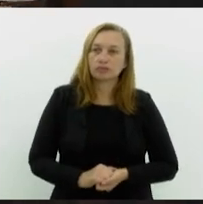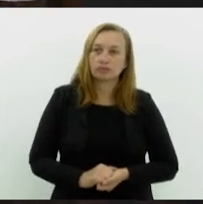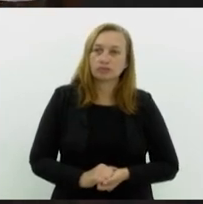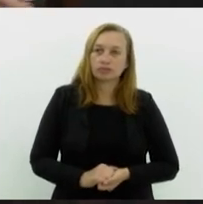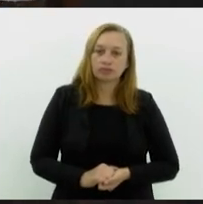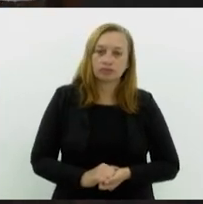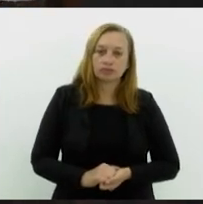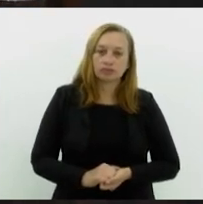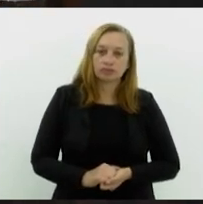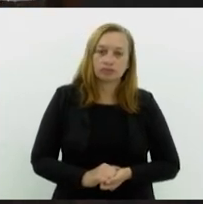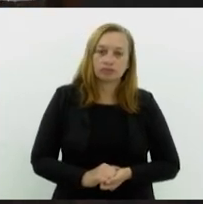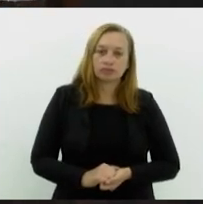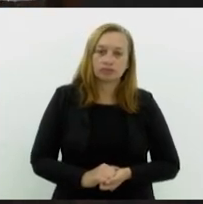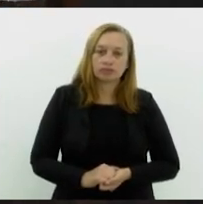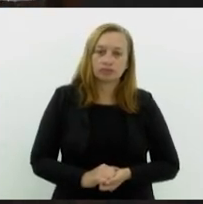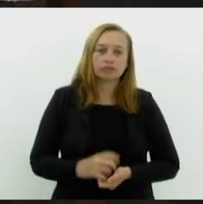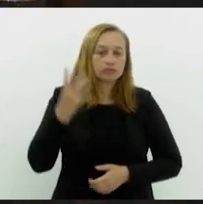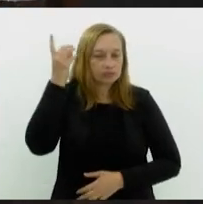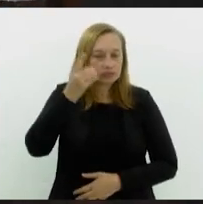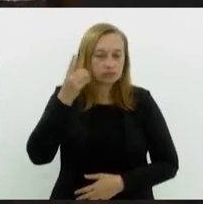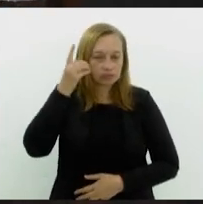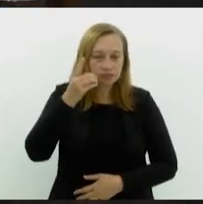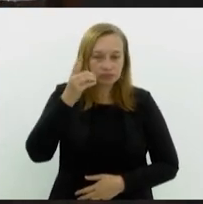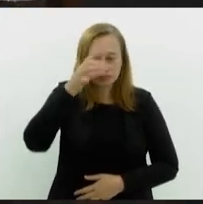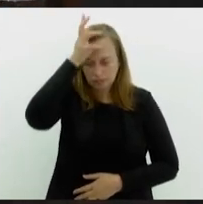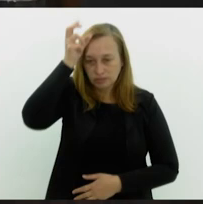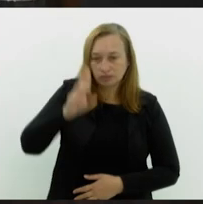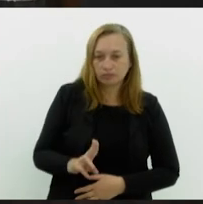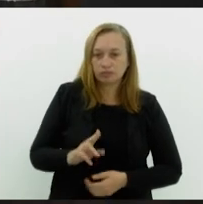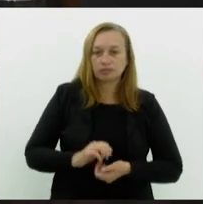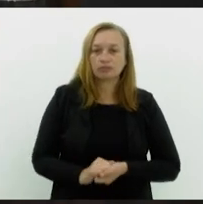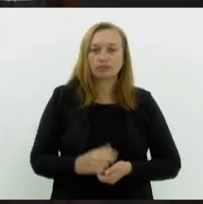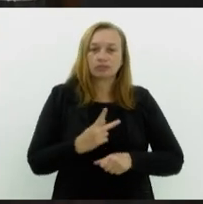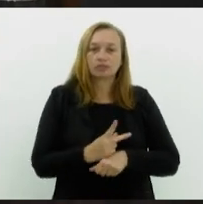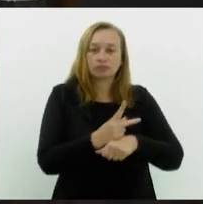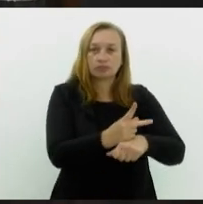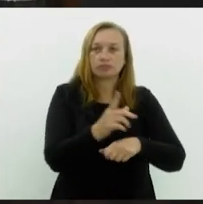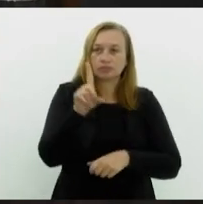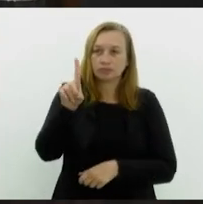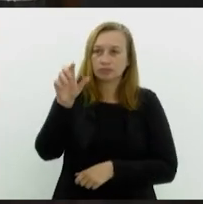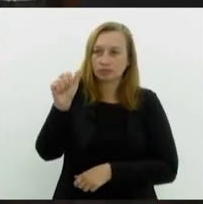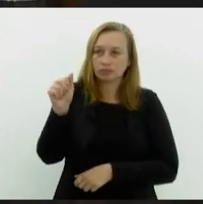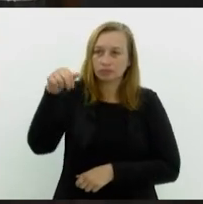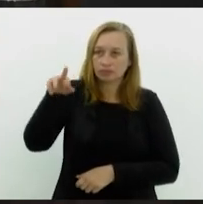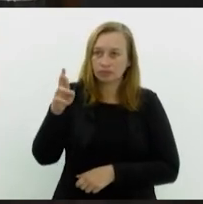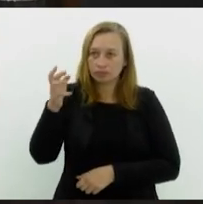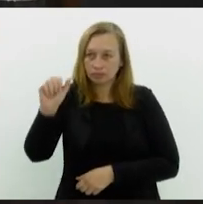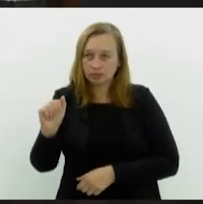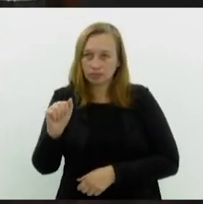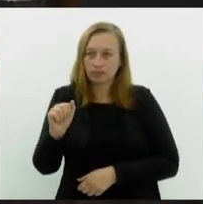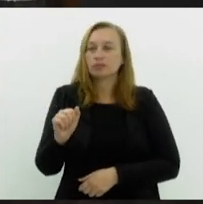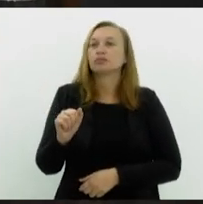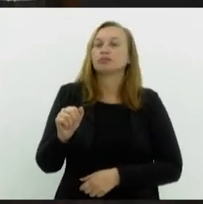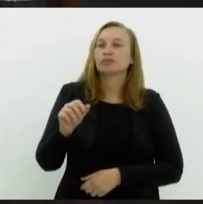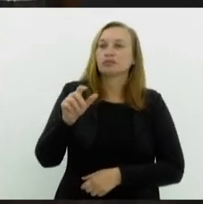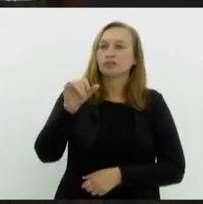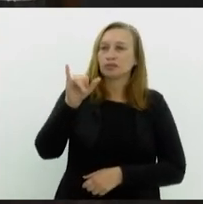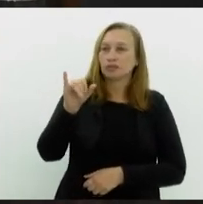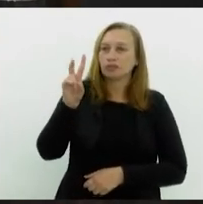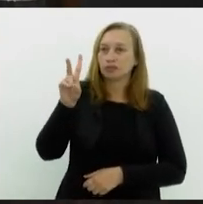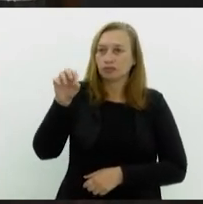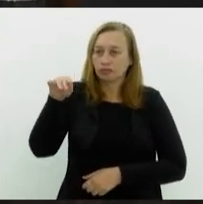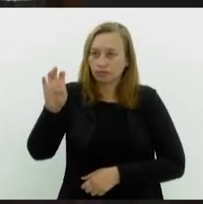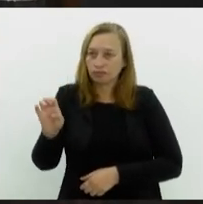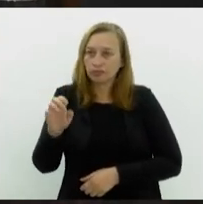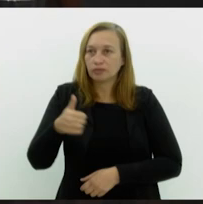de 2023, de autoria da deputada Tia Ju, e concede o prêmio Dandara à senhora Ivone Ferreira Caetano,